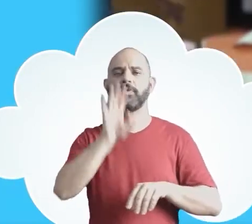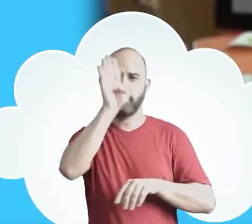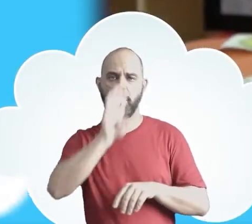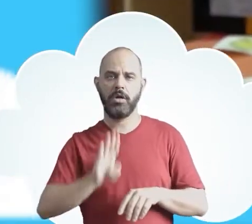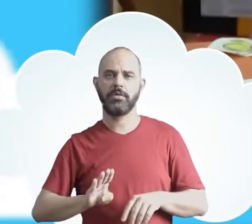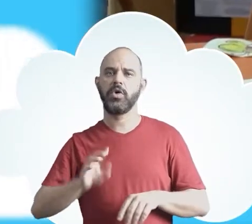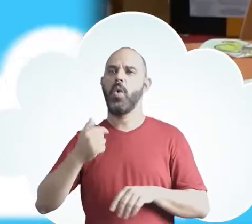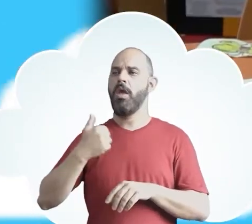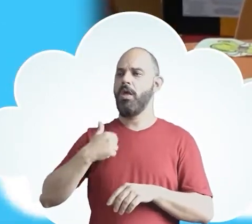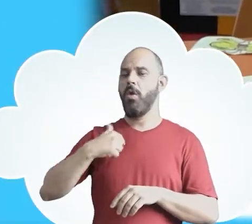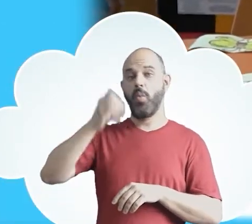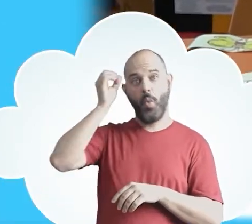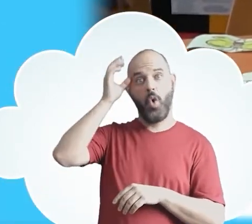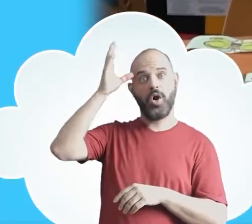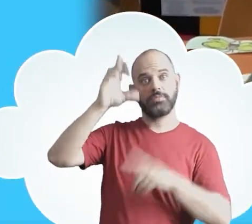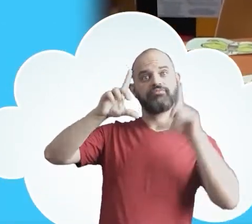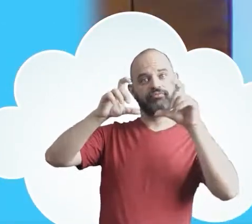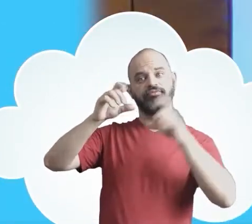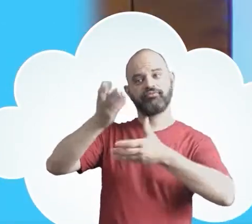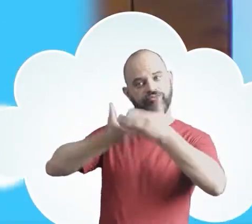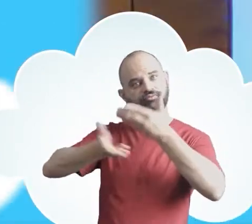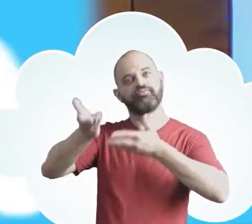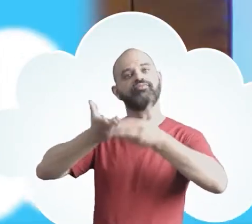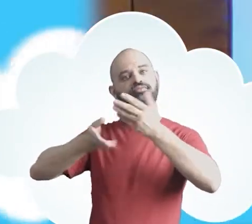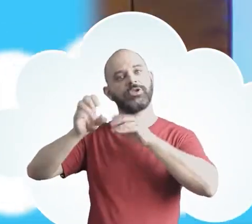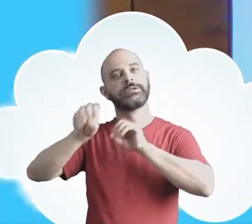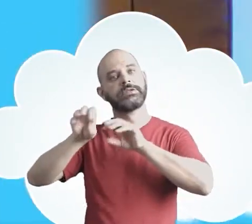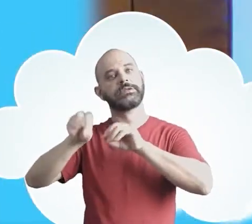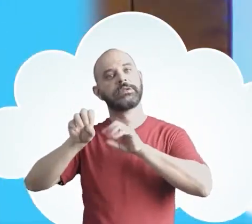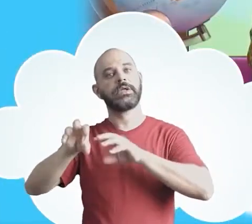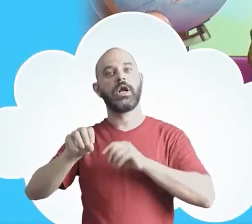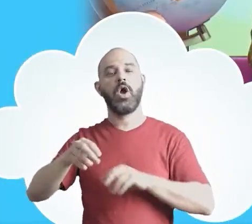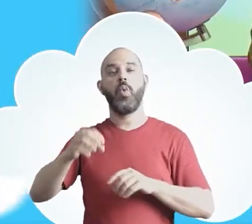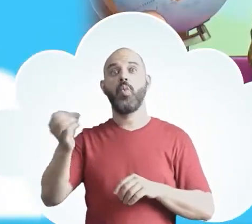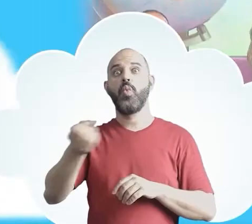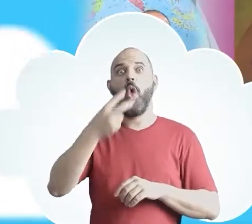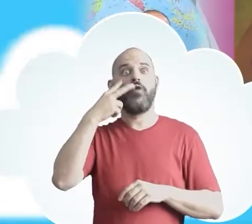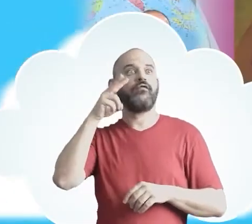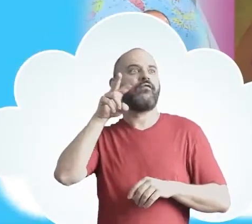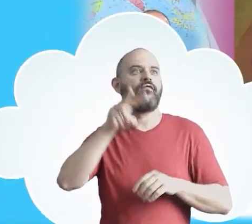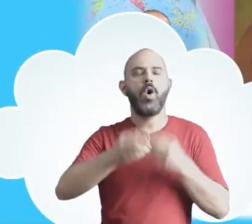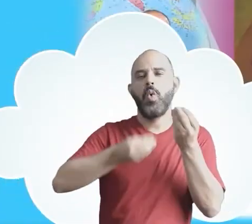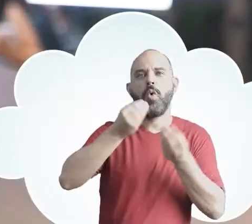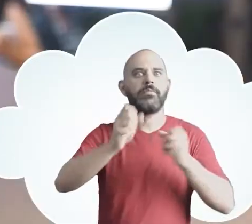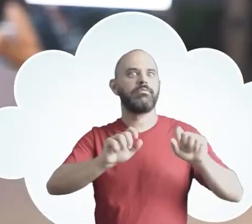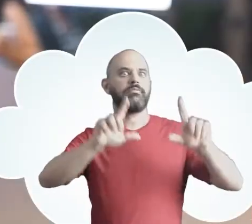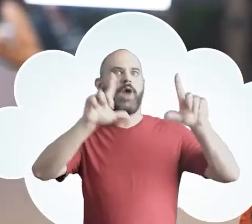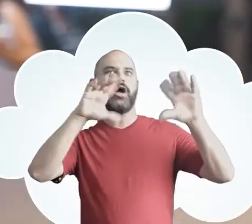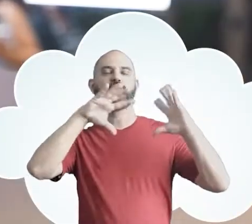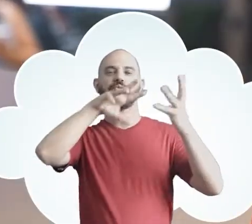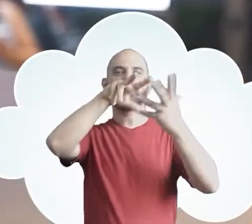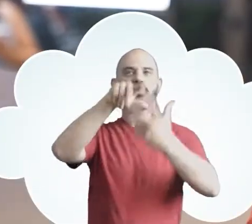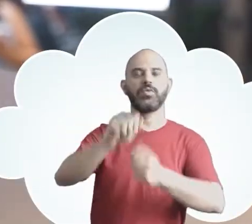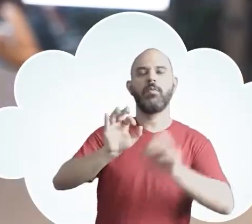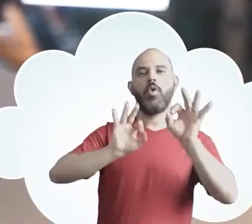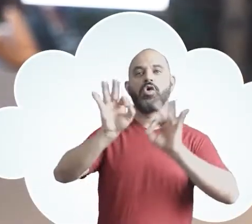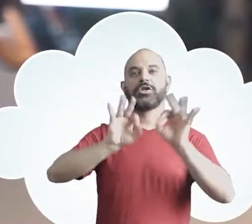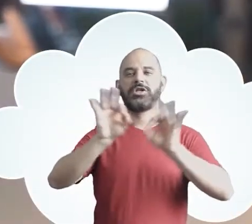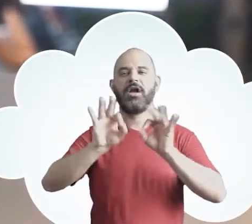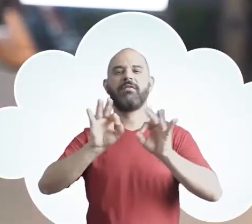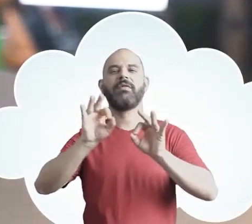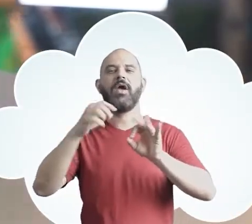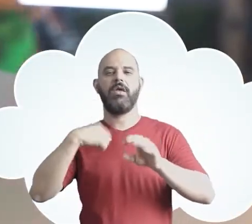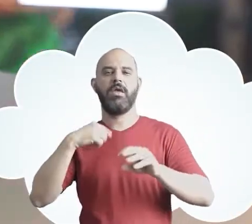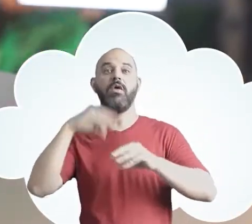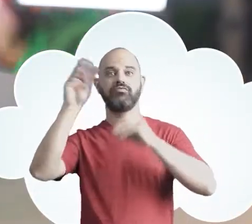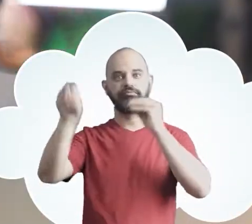com elas o meu conhecimento sobre a fotografia e aprendi um novo modo de ver as imagens e o mundo. Com esse projeto, eu pude devolver